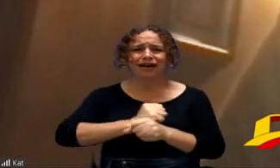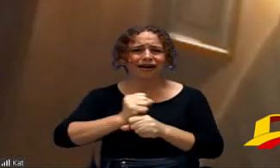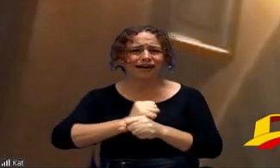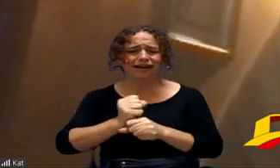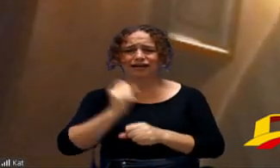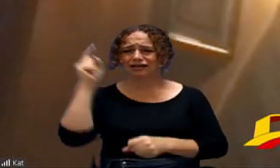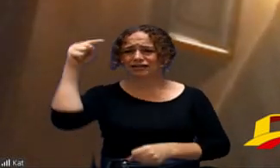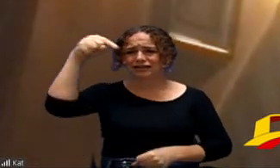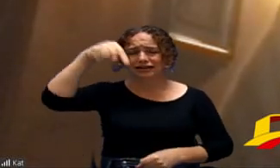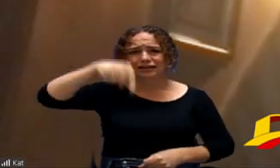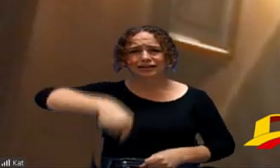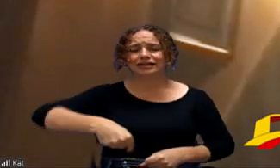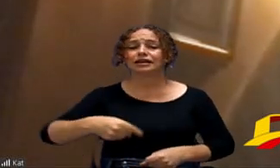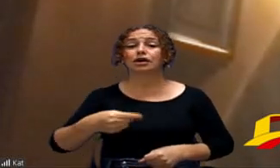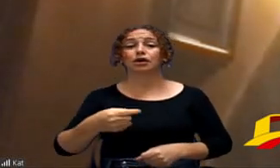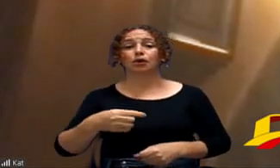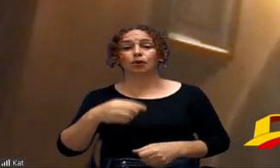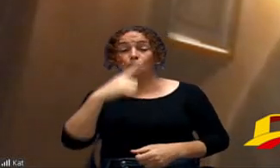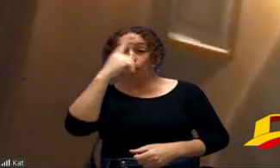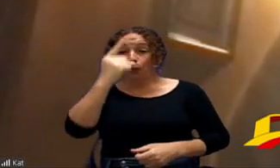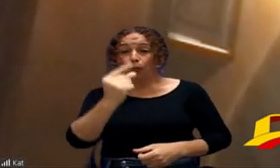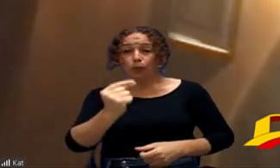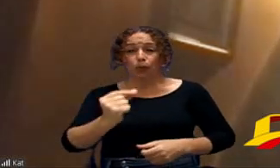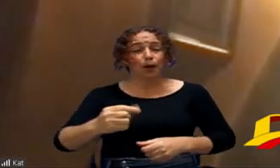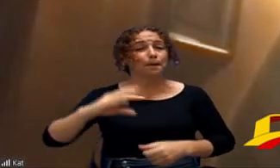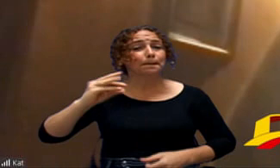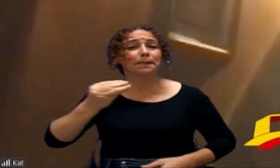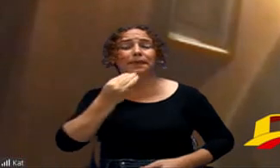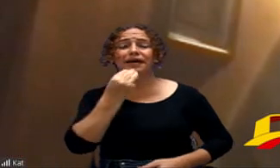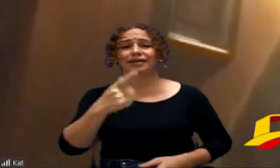natureza. Agora, nós temos uma oportunidade para